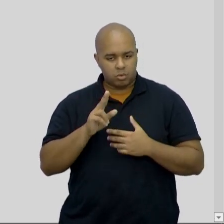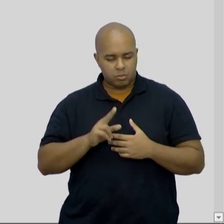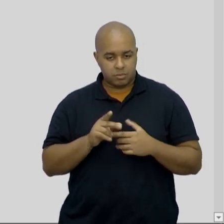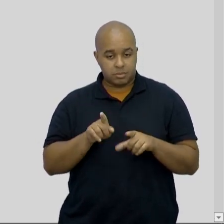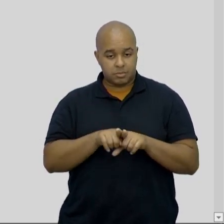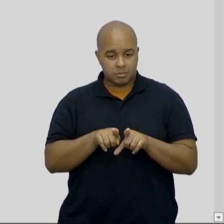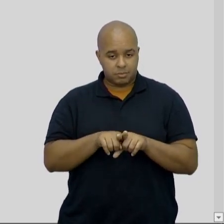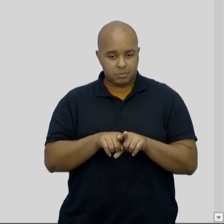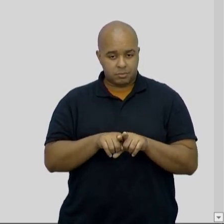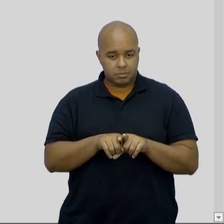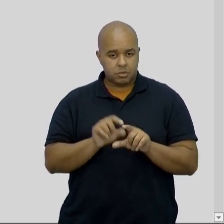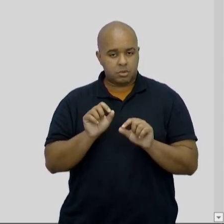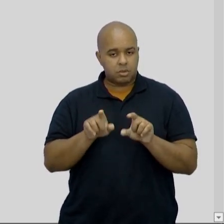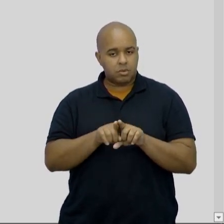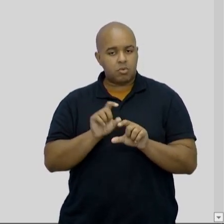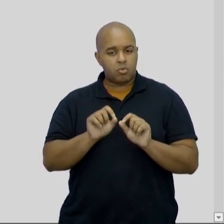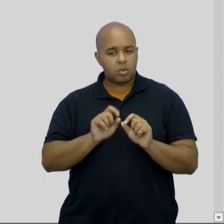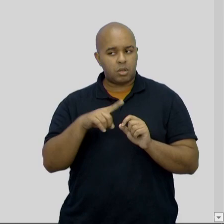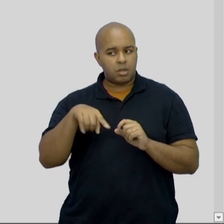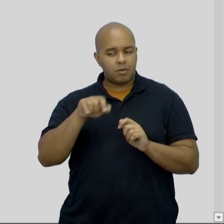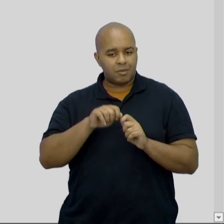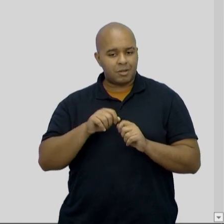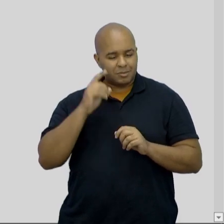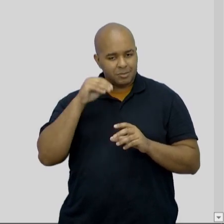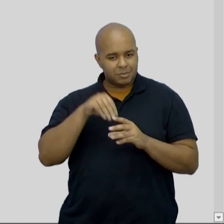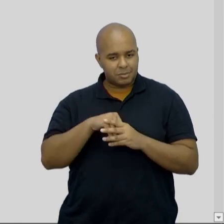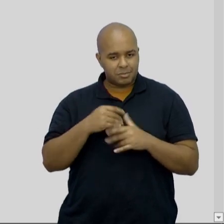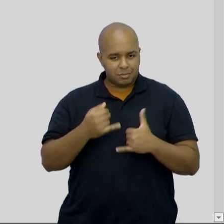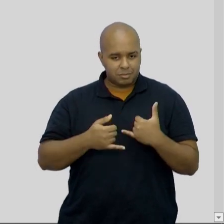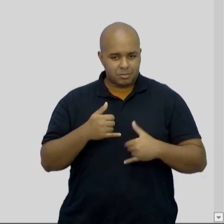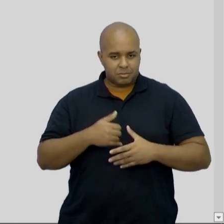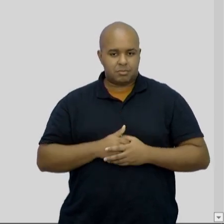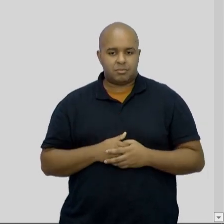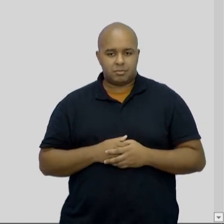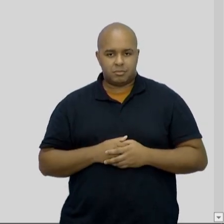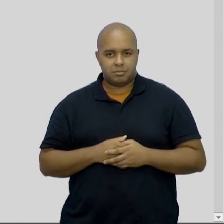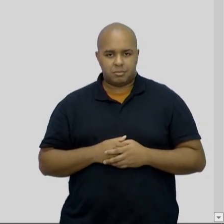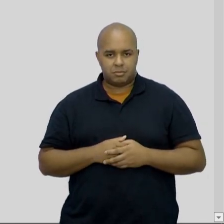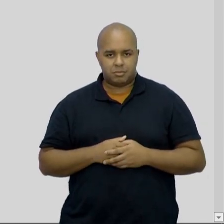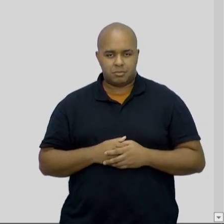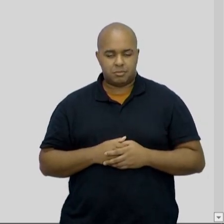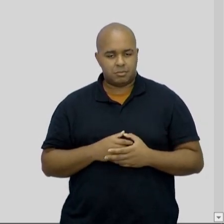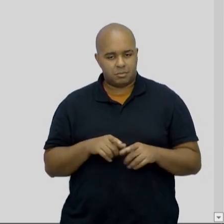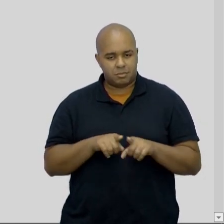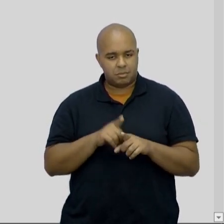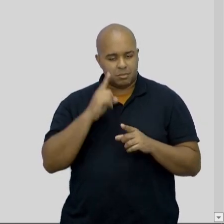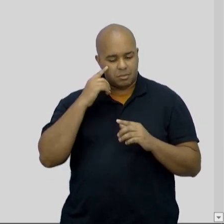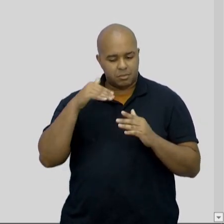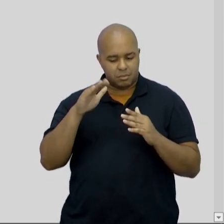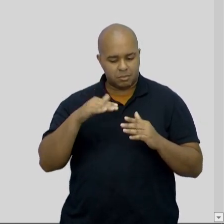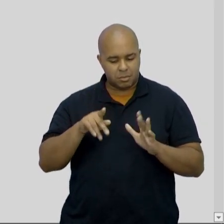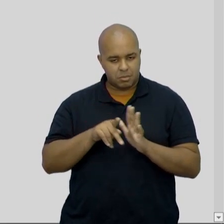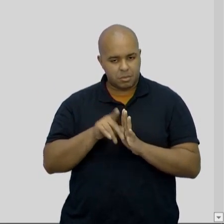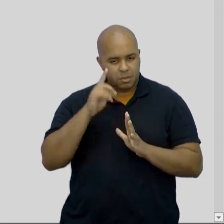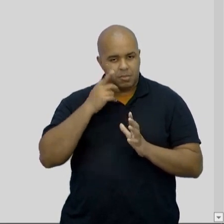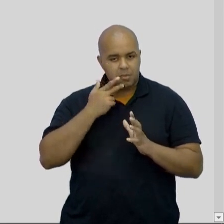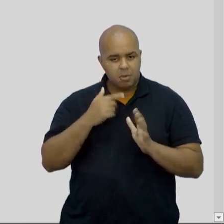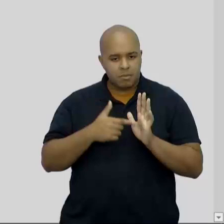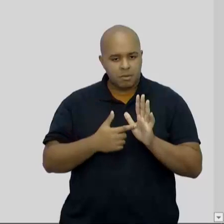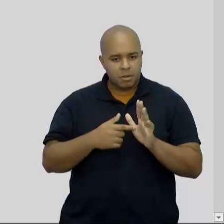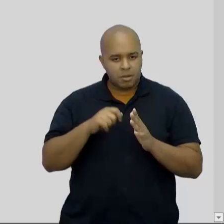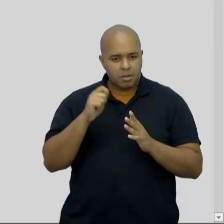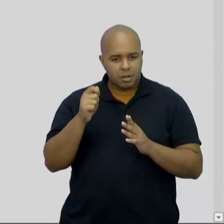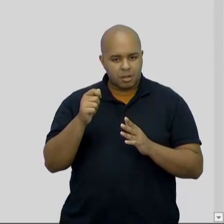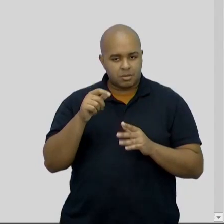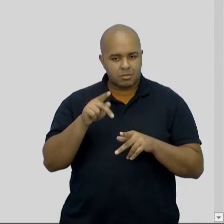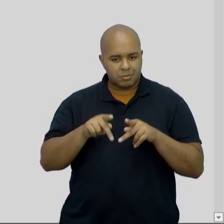símbolo e o que ele faz dentro do jogo. E eu vou descer aqui para falar sobre as cartas